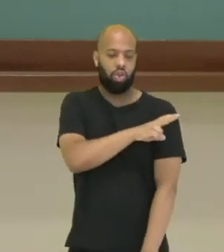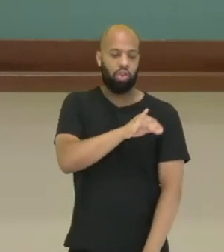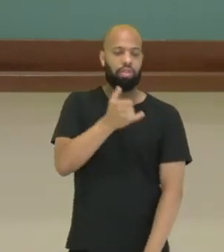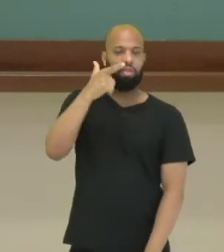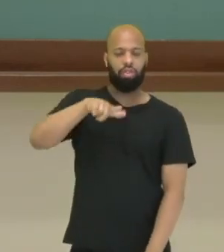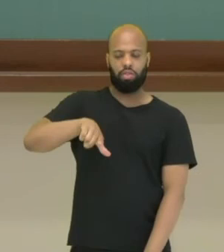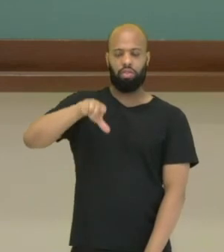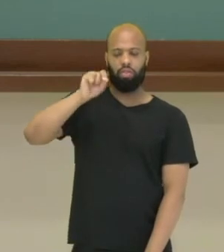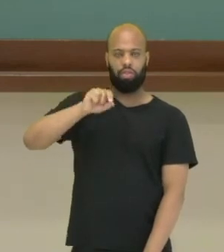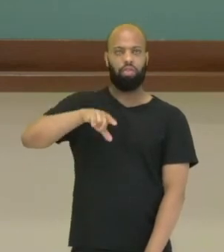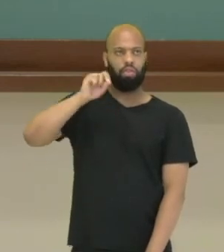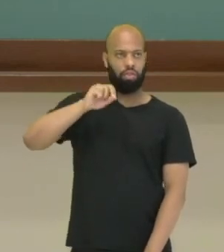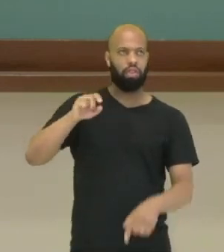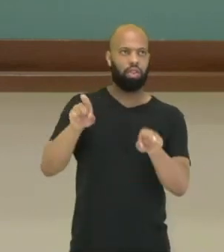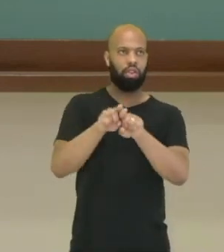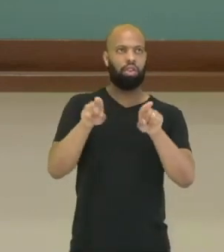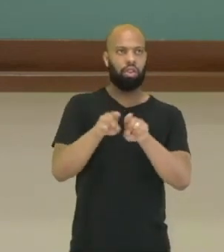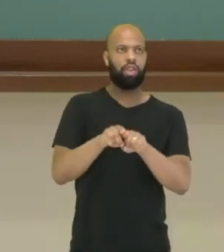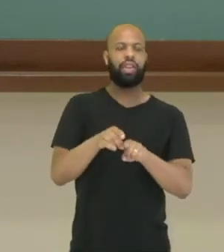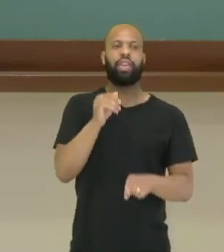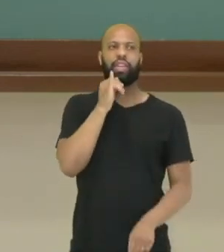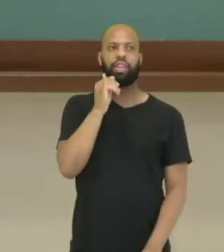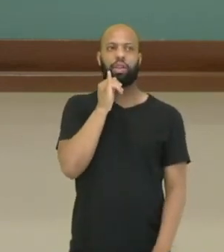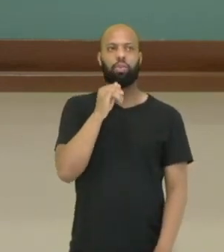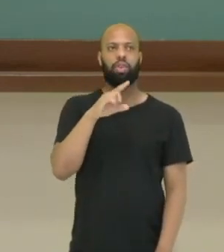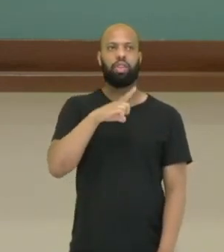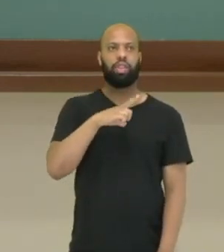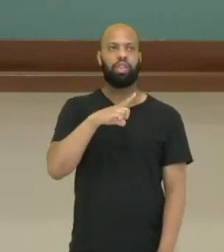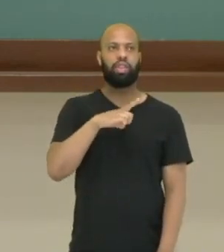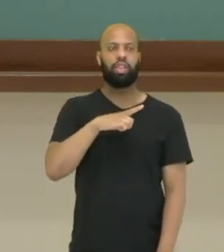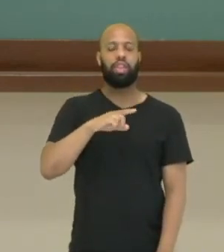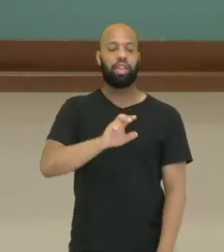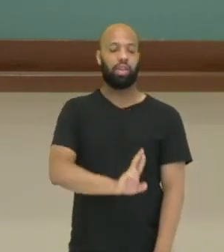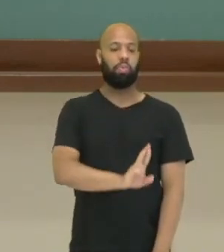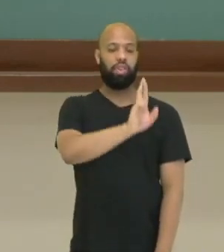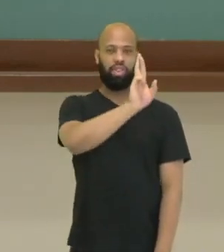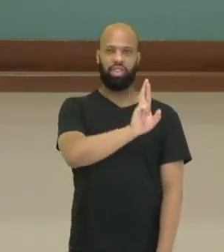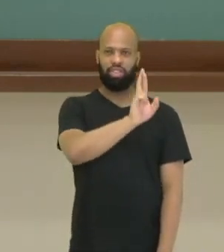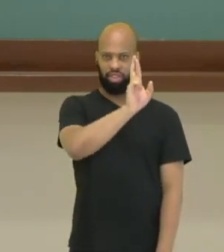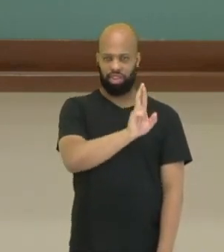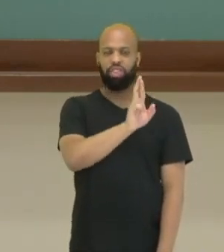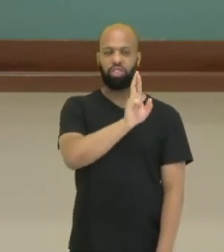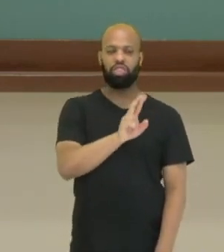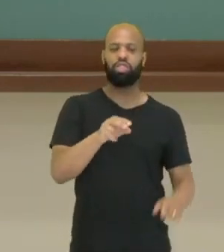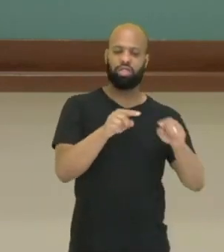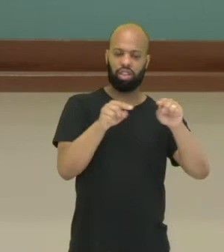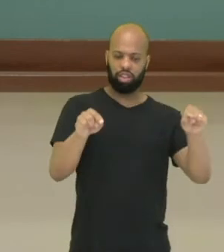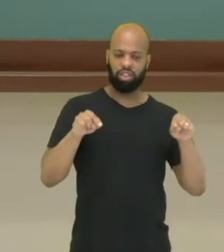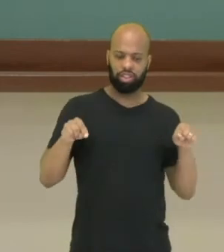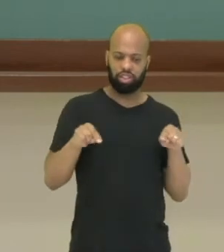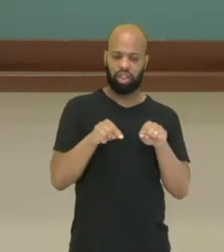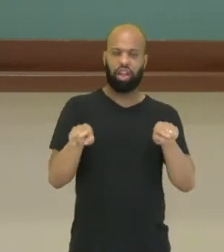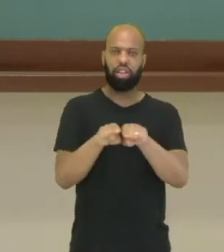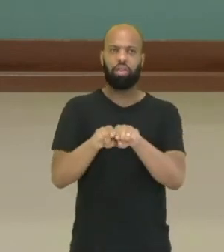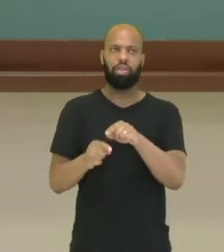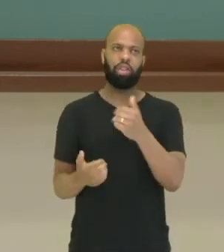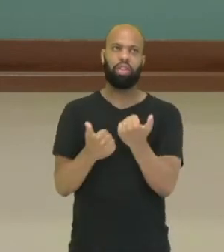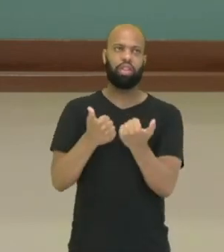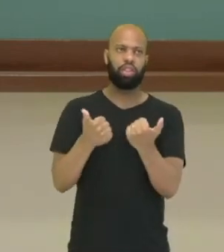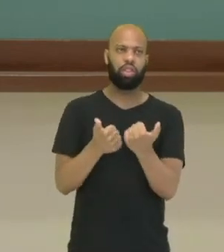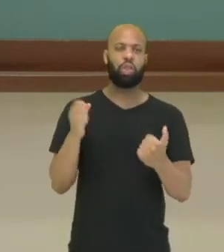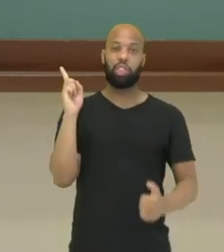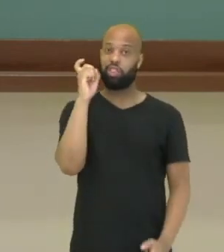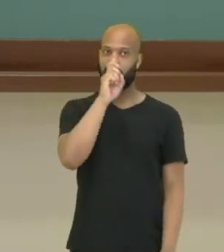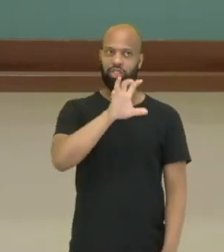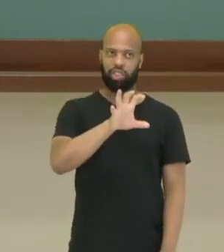escolher o presidente, digamos assim, né, o representante da turma e o suplente, vai dar muito pano para manga